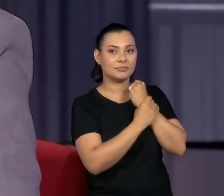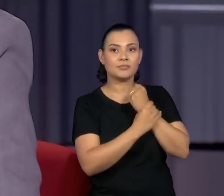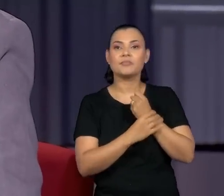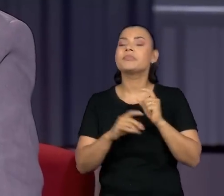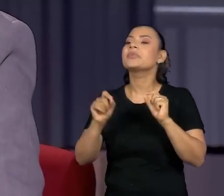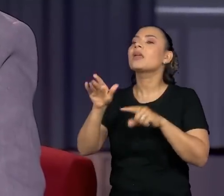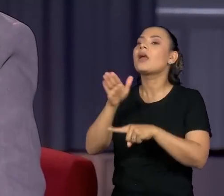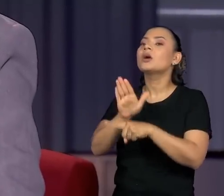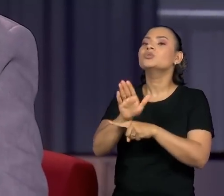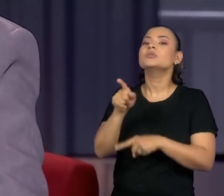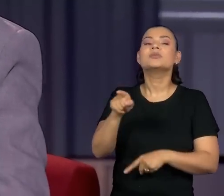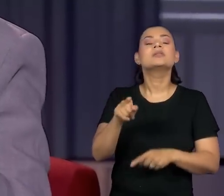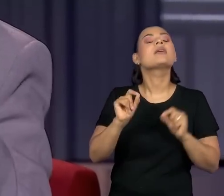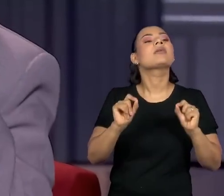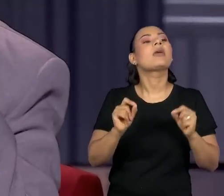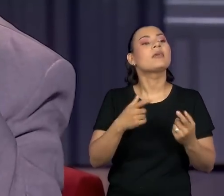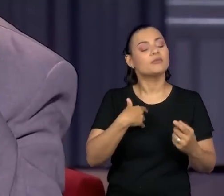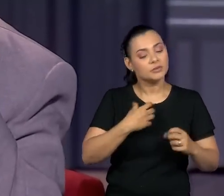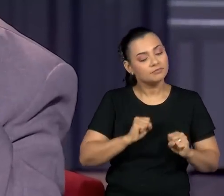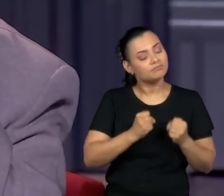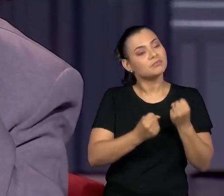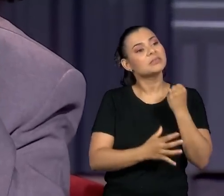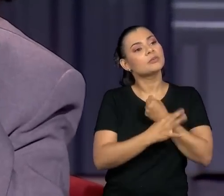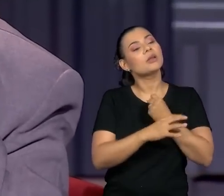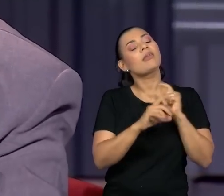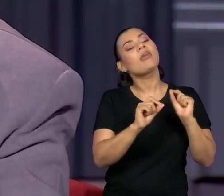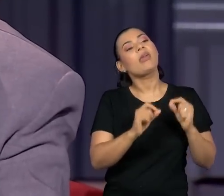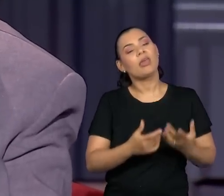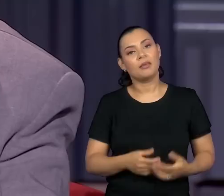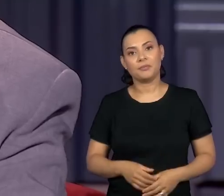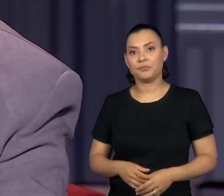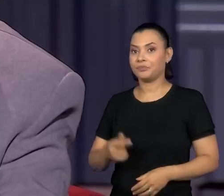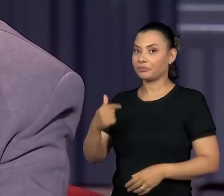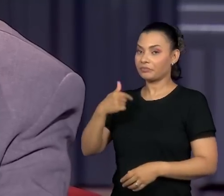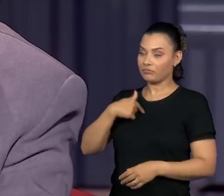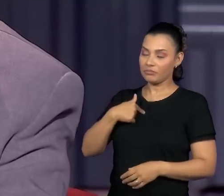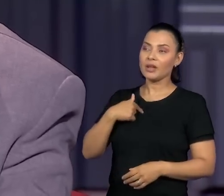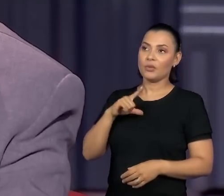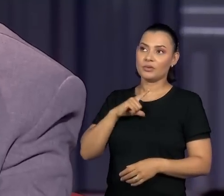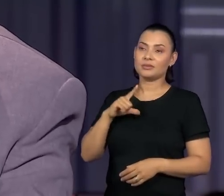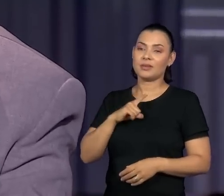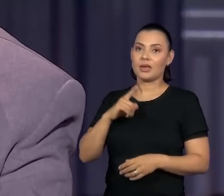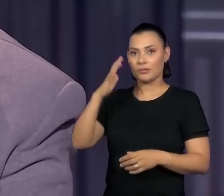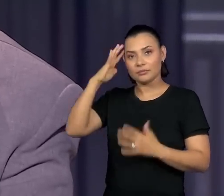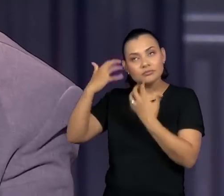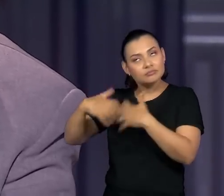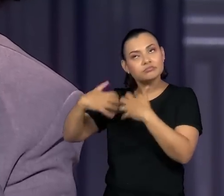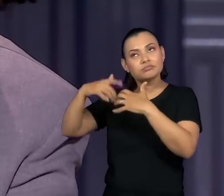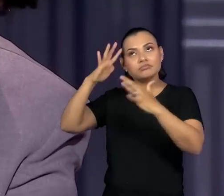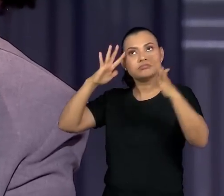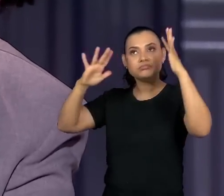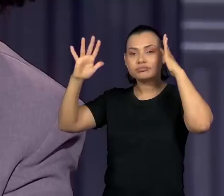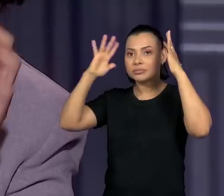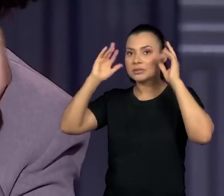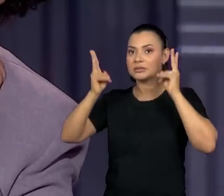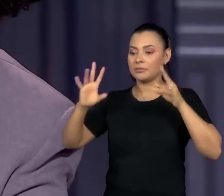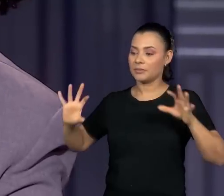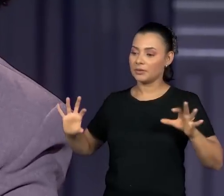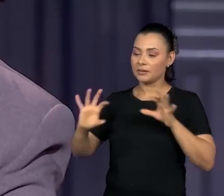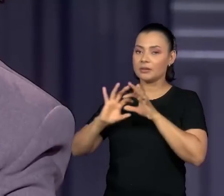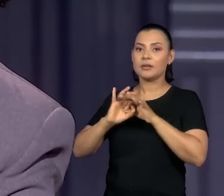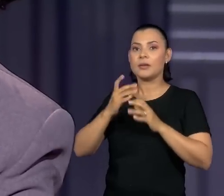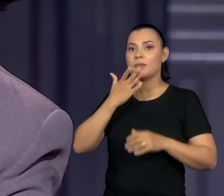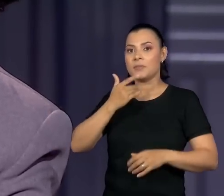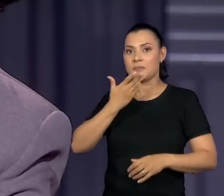Pô, eu de certa forma, tenho uma estrutura mental que eu dou muito a mão ao meu próprio